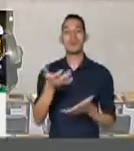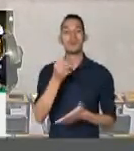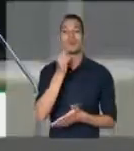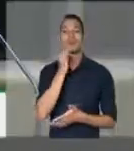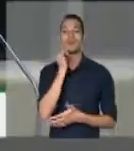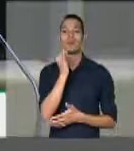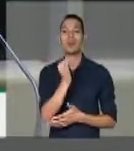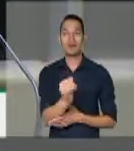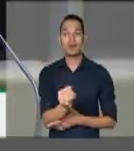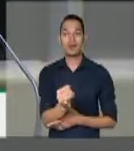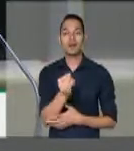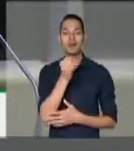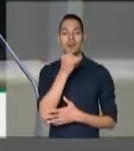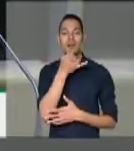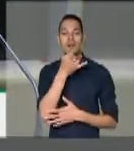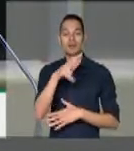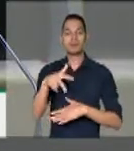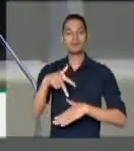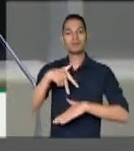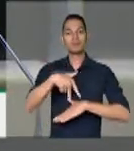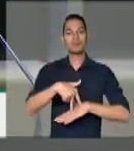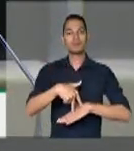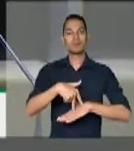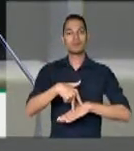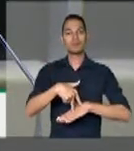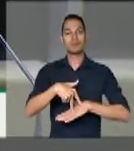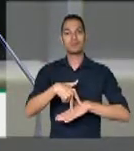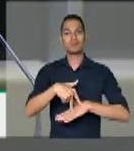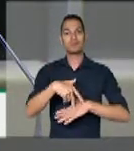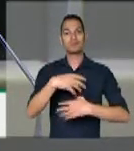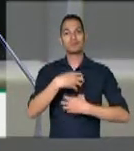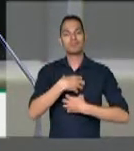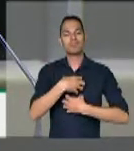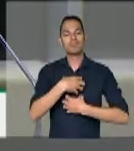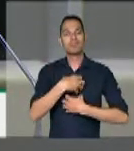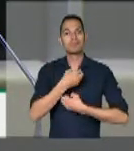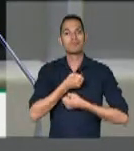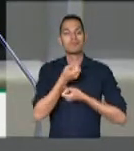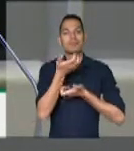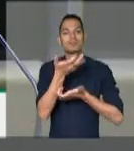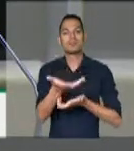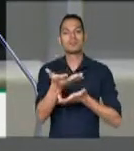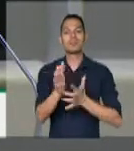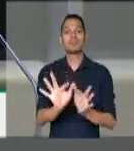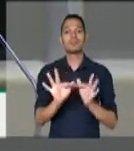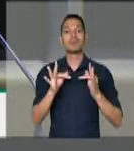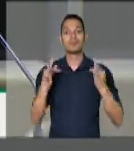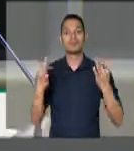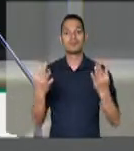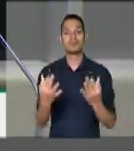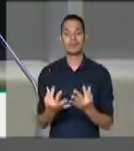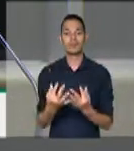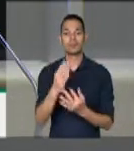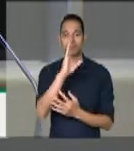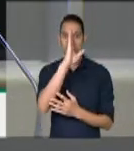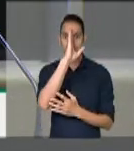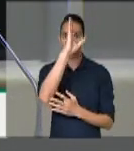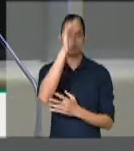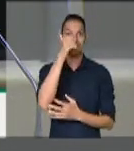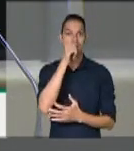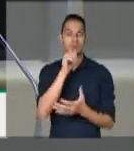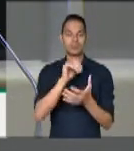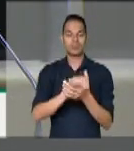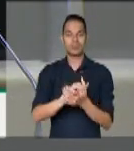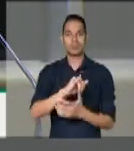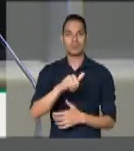lamentar profundamente dessa tribuna e expressar os meus sentimentos aos familiares, principalmente sua